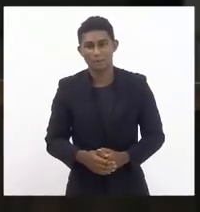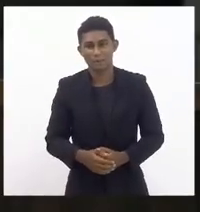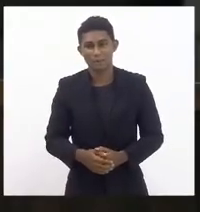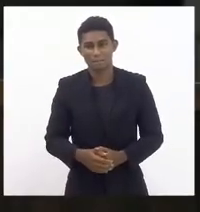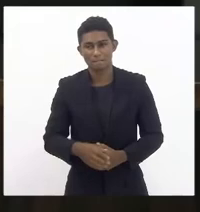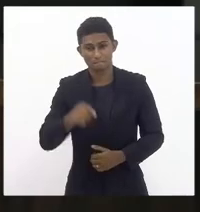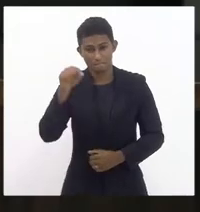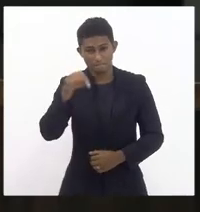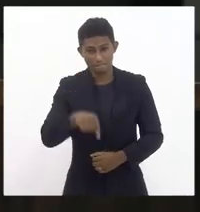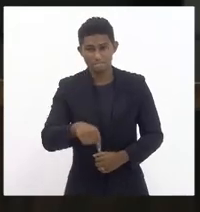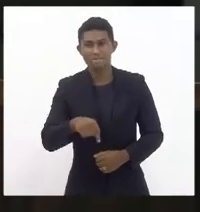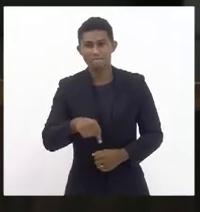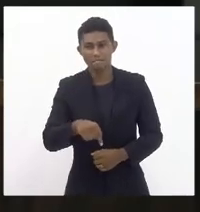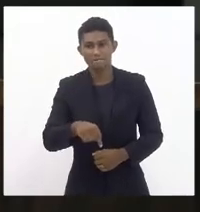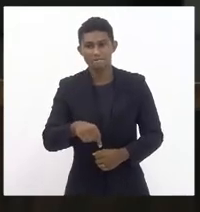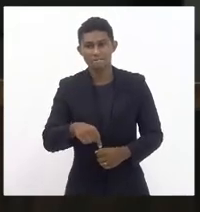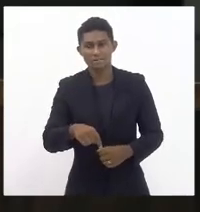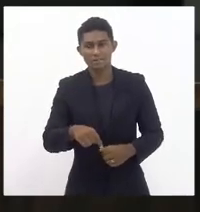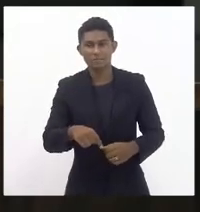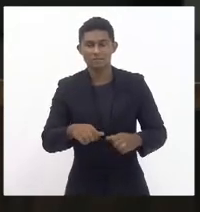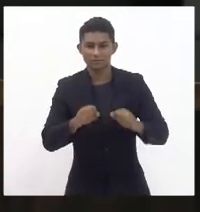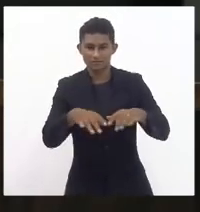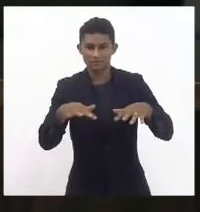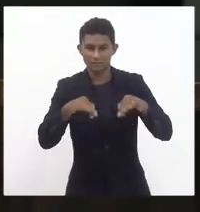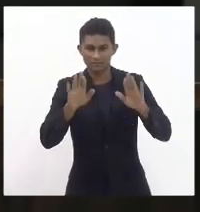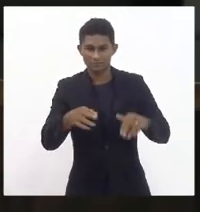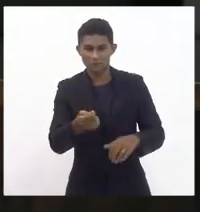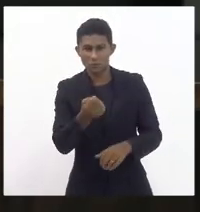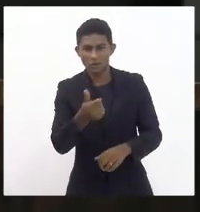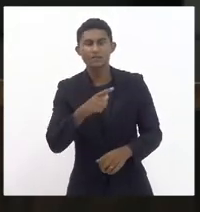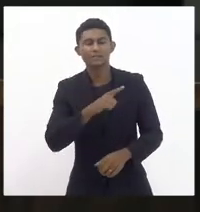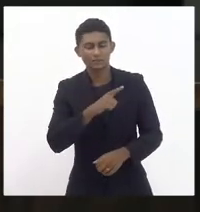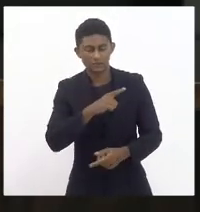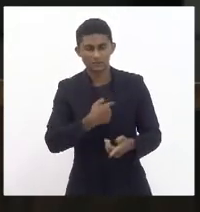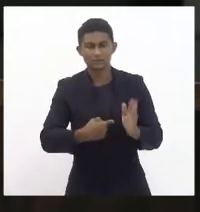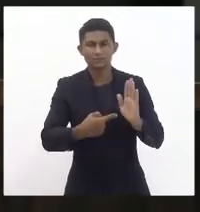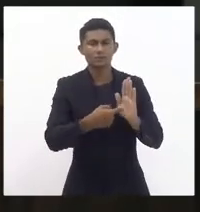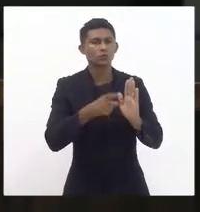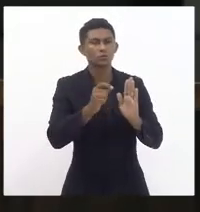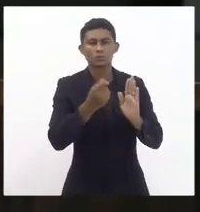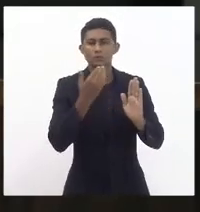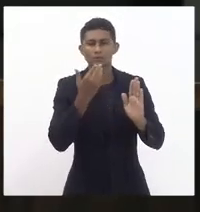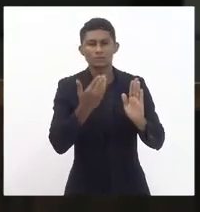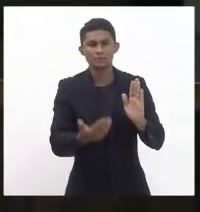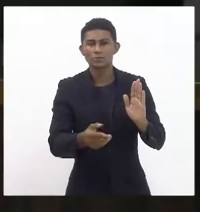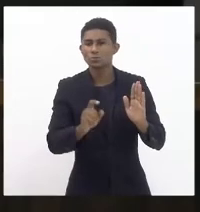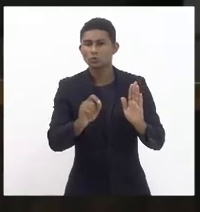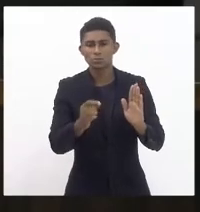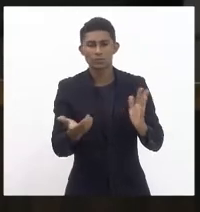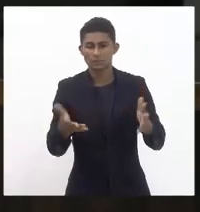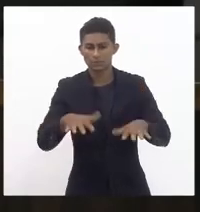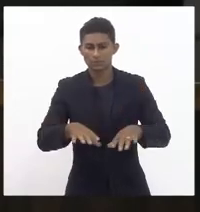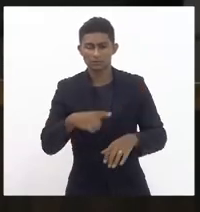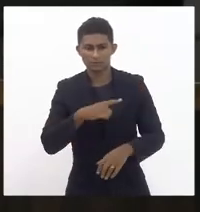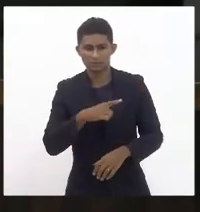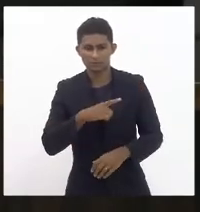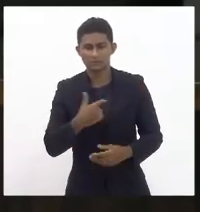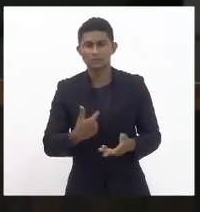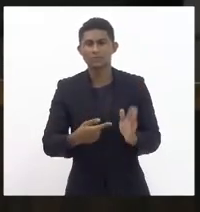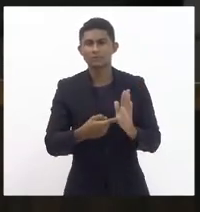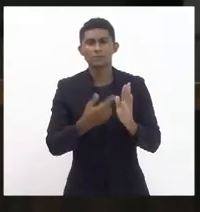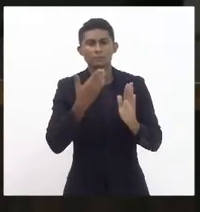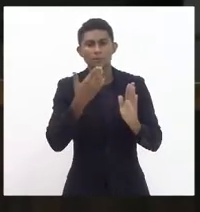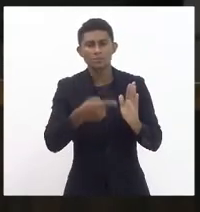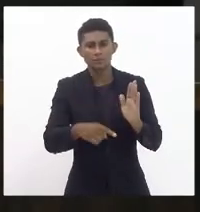para a sessão extraordinária encerrarmos aos do dia a sobremesa requerimento os de inclusão requer inclusão